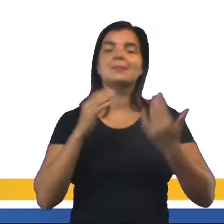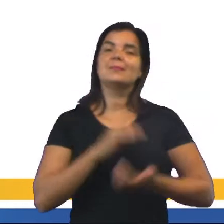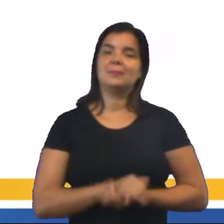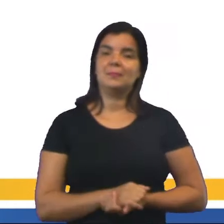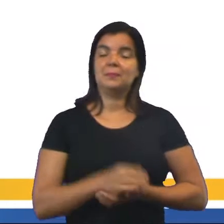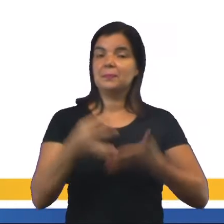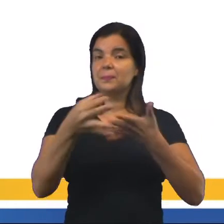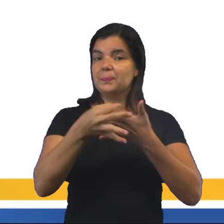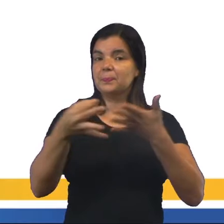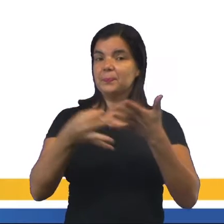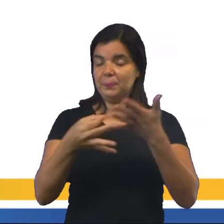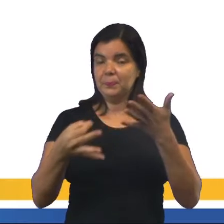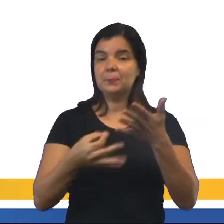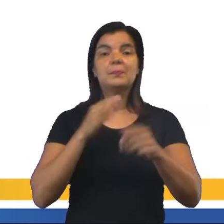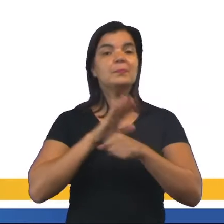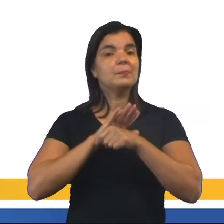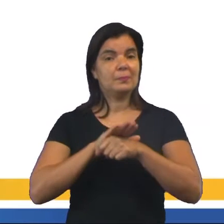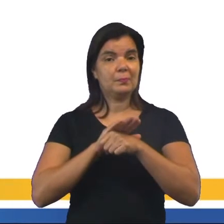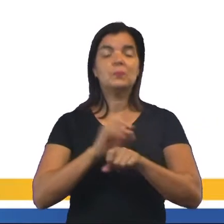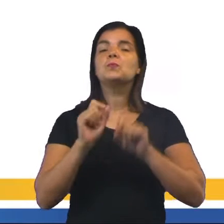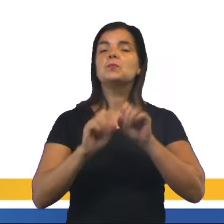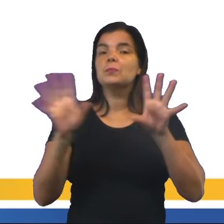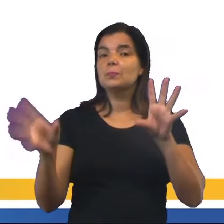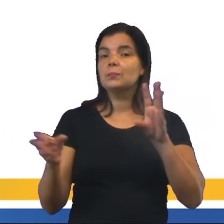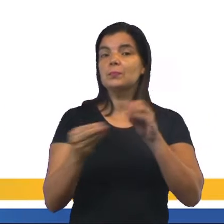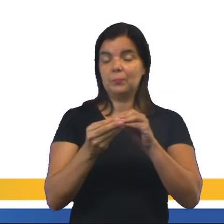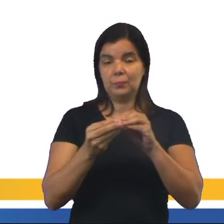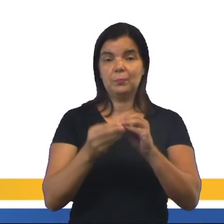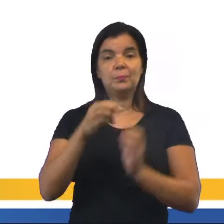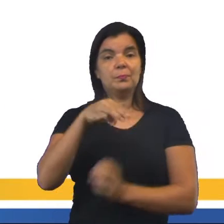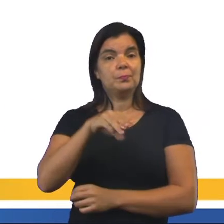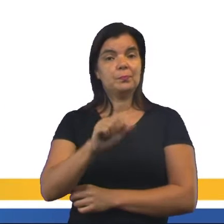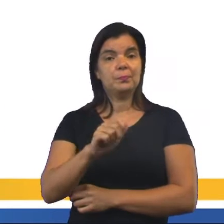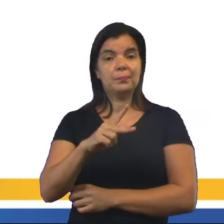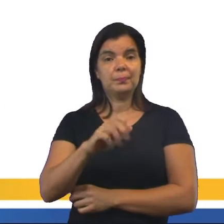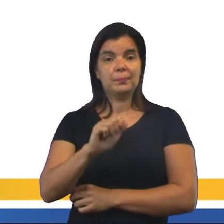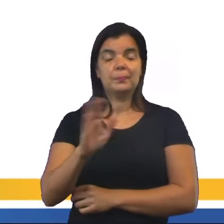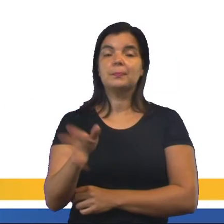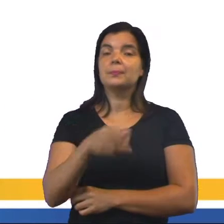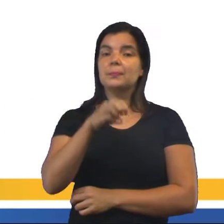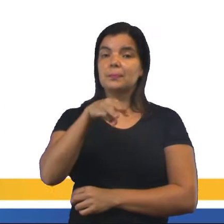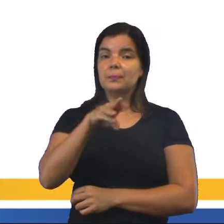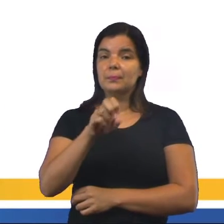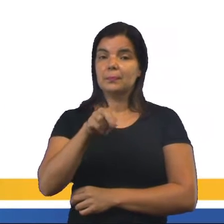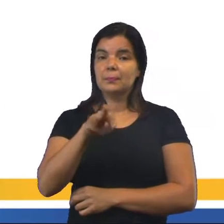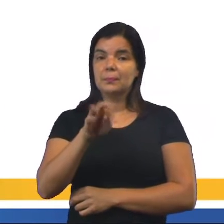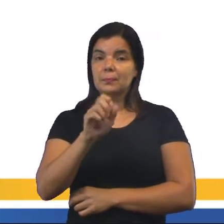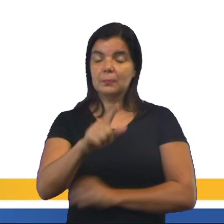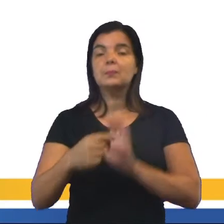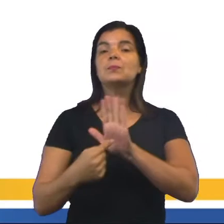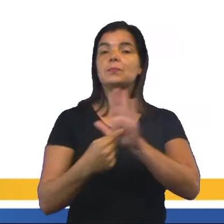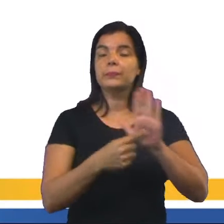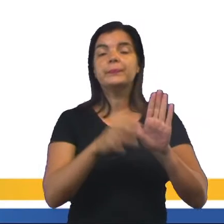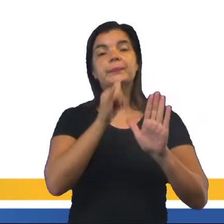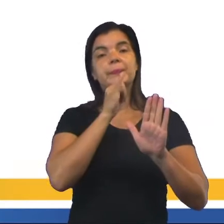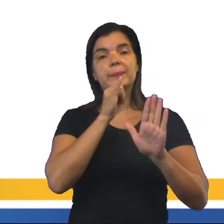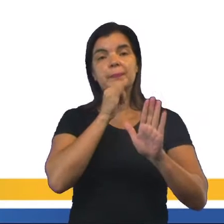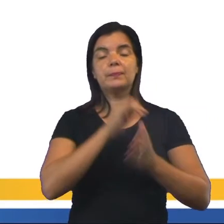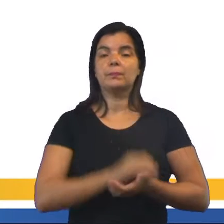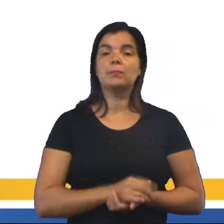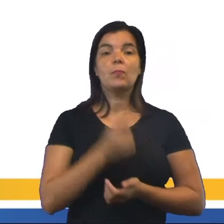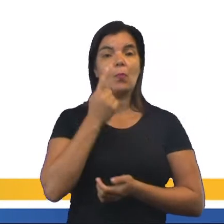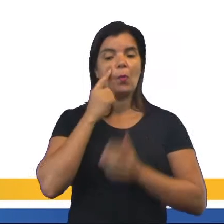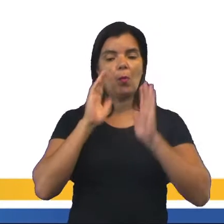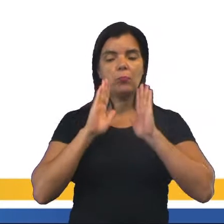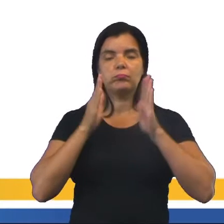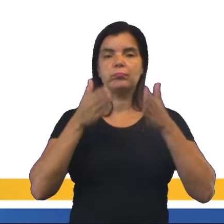os elementos que compõem um mapa mental. Pegando como exemplo esse que aparece para vocês, tá? Olhem ao